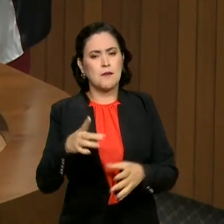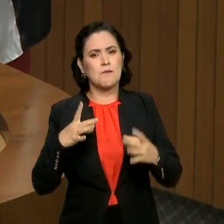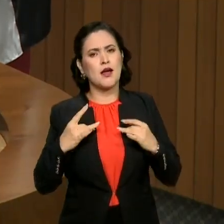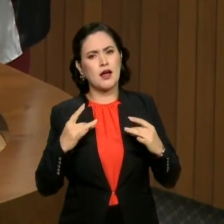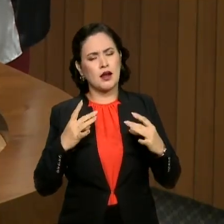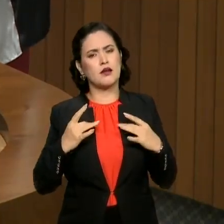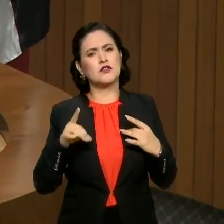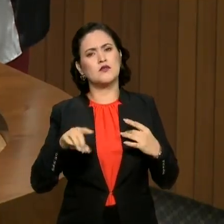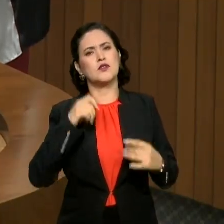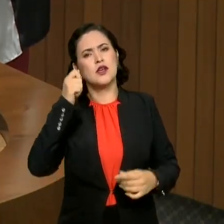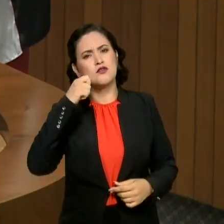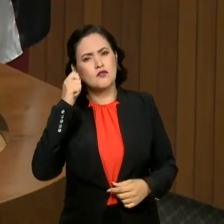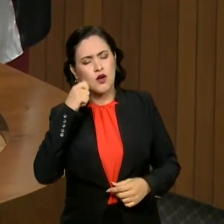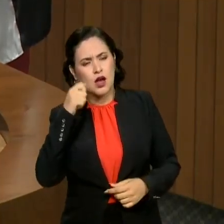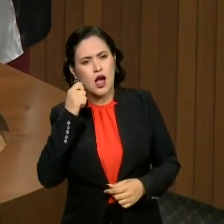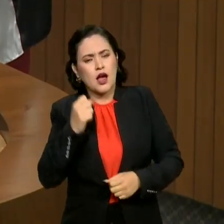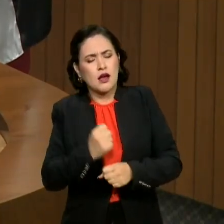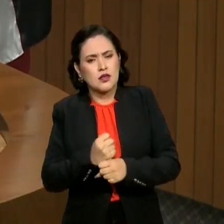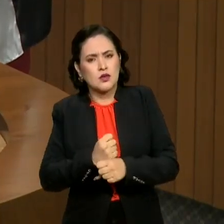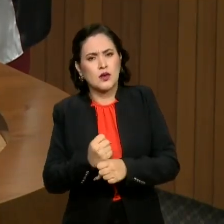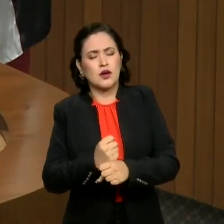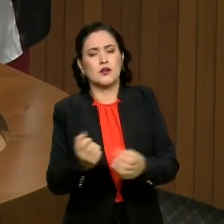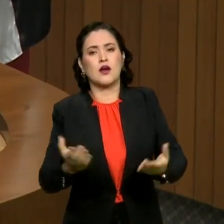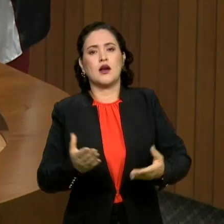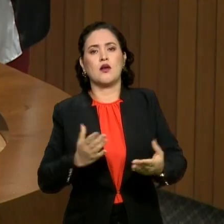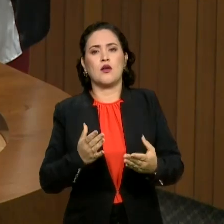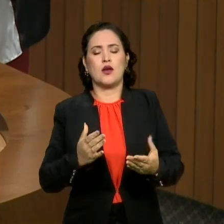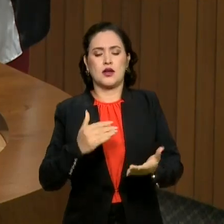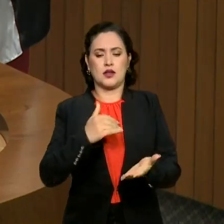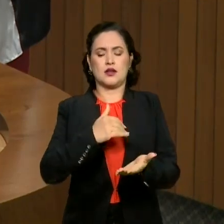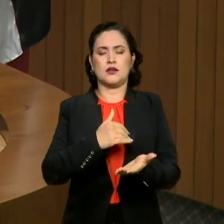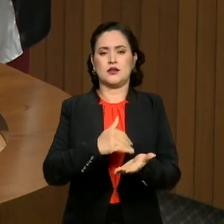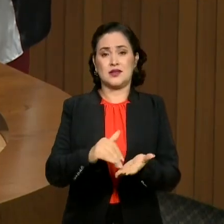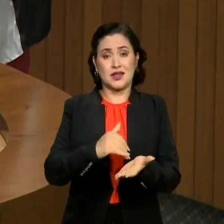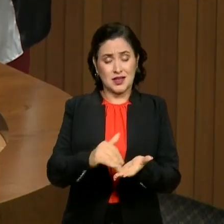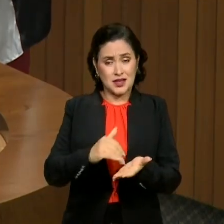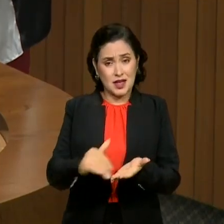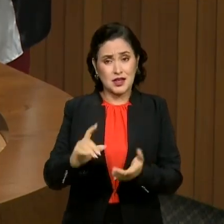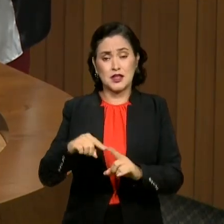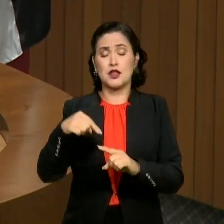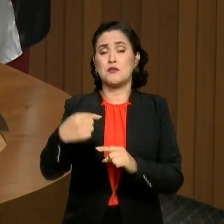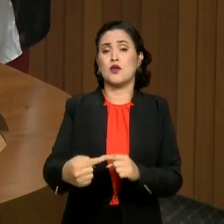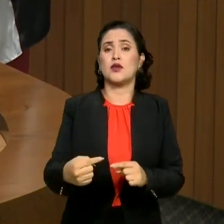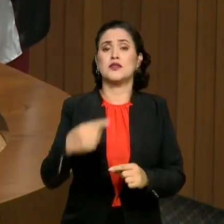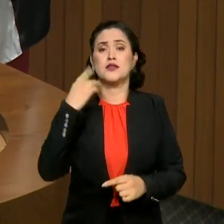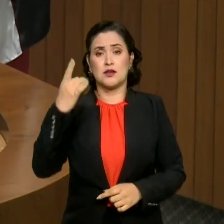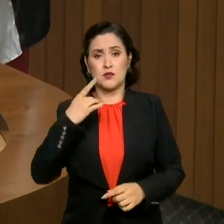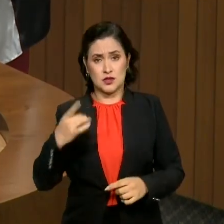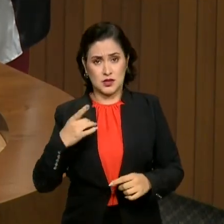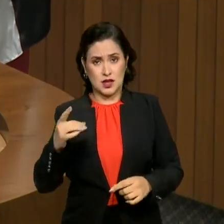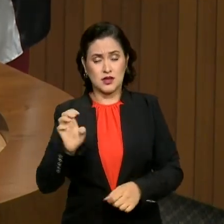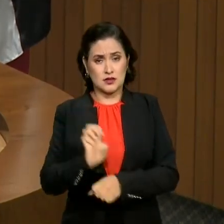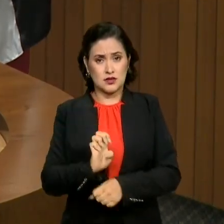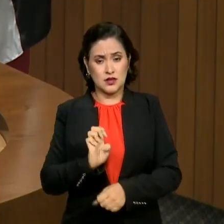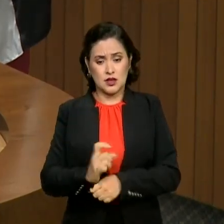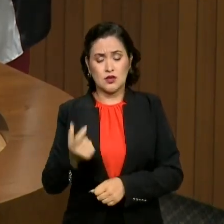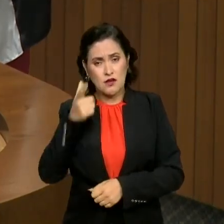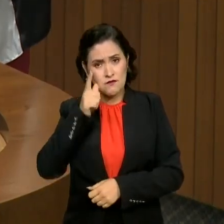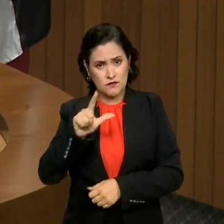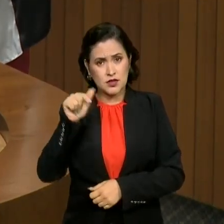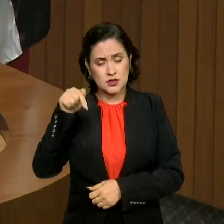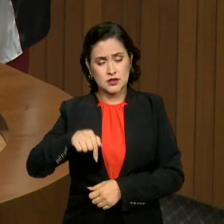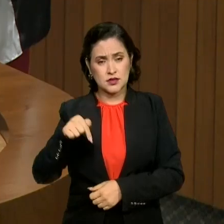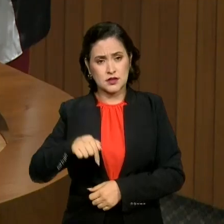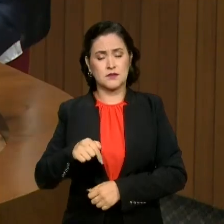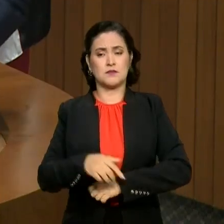bem, lhe colocou como deputado estadual aqui, lhe deu uma secretaria com poderio suficiente para utilizar dela, e eu, se o